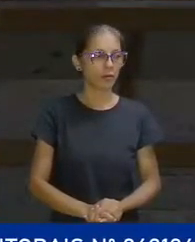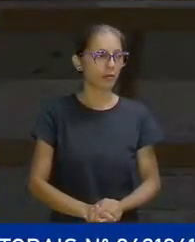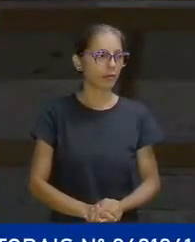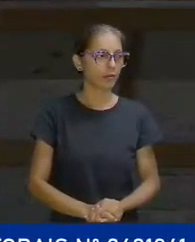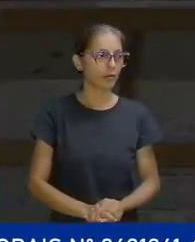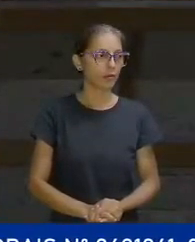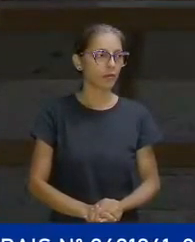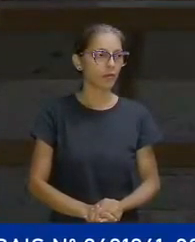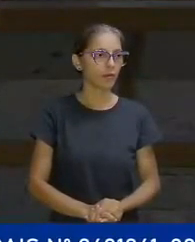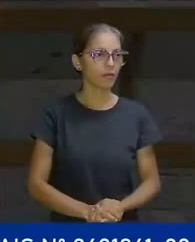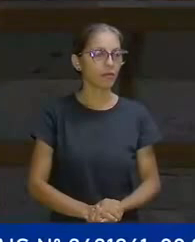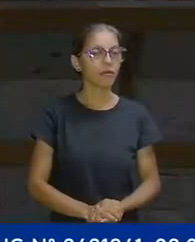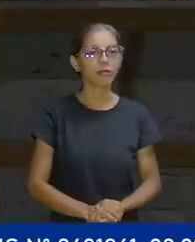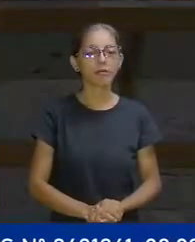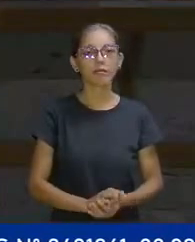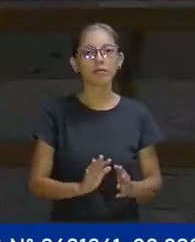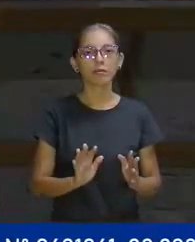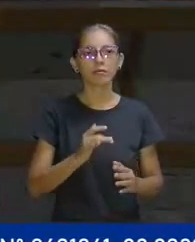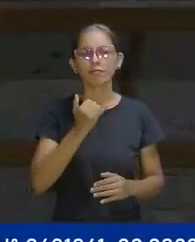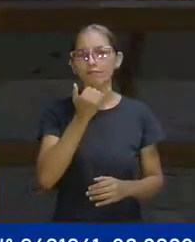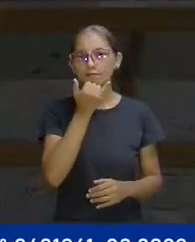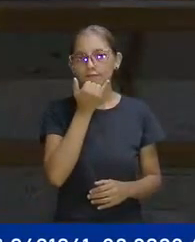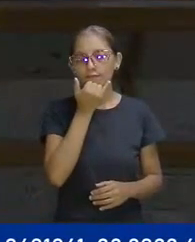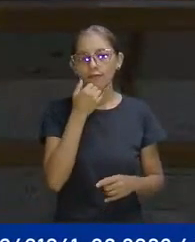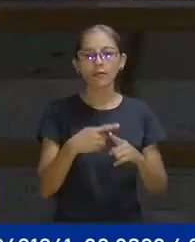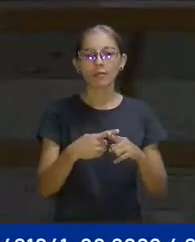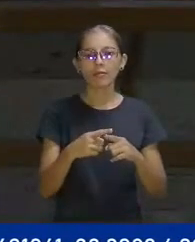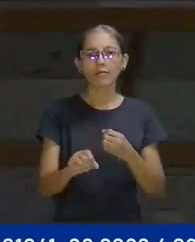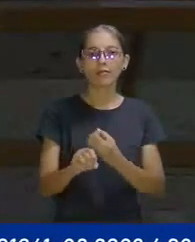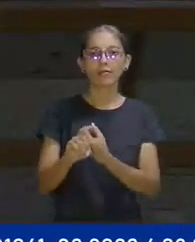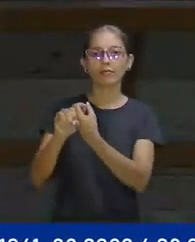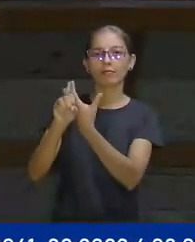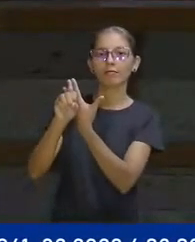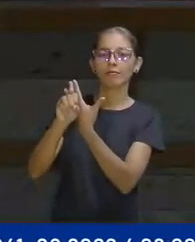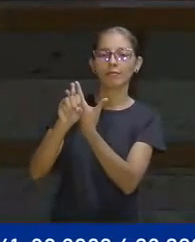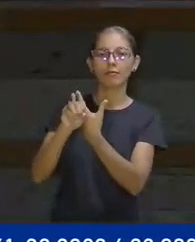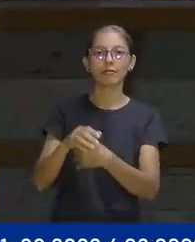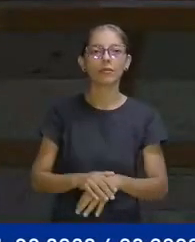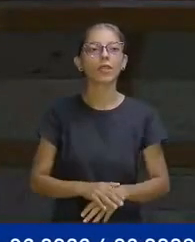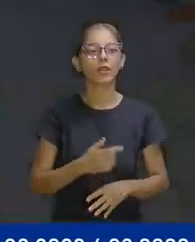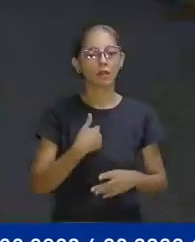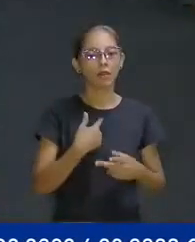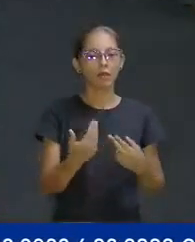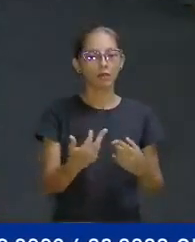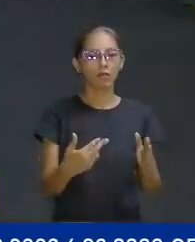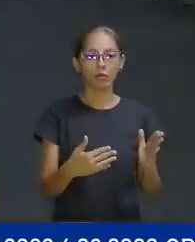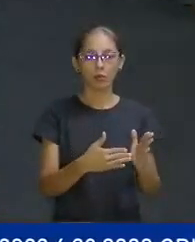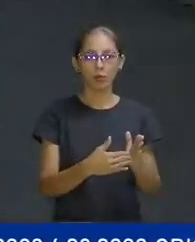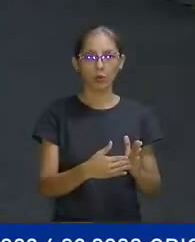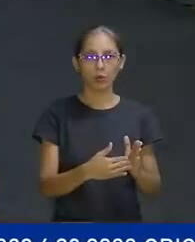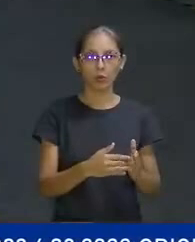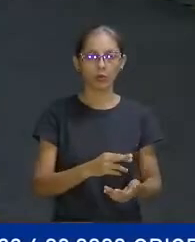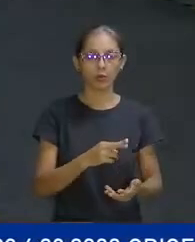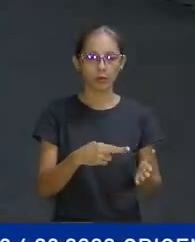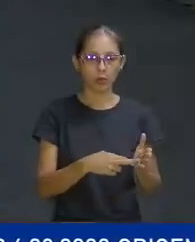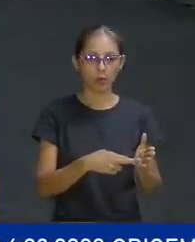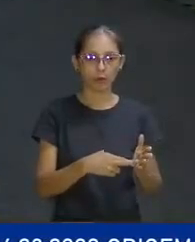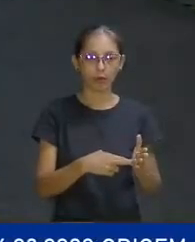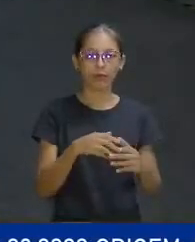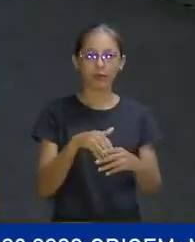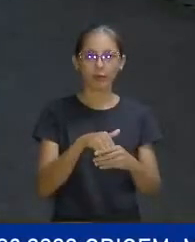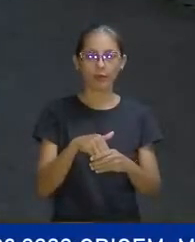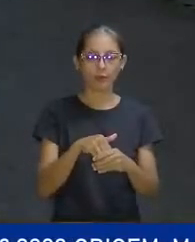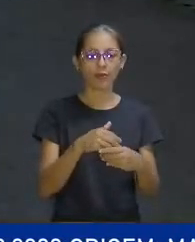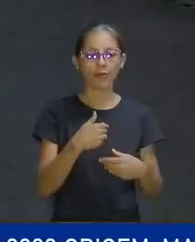câmera do meu notebook não estar funcionando, tal, eu voto acompanhando também a relatora. Sim. Perfeito, eu também acompanho, anuncio o resultado. O TRE da